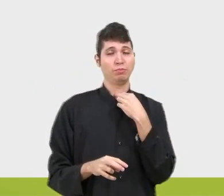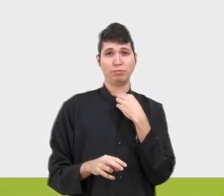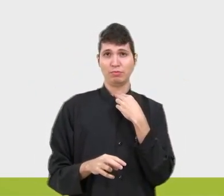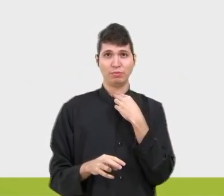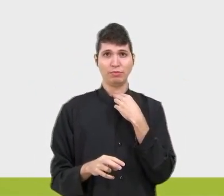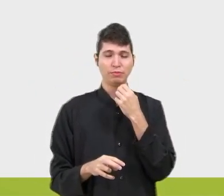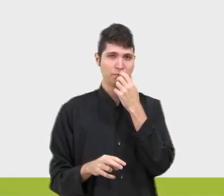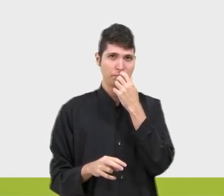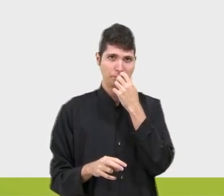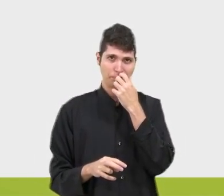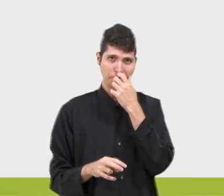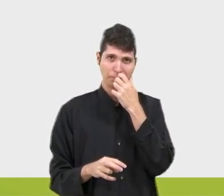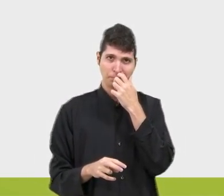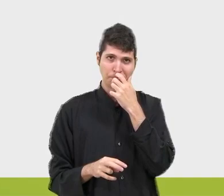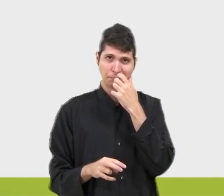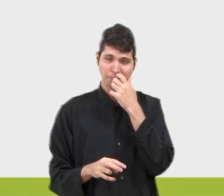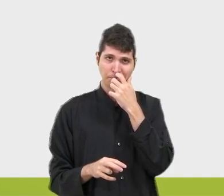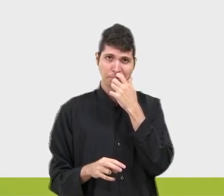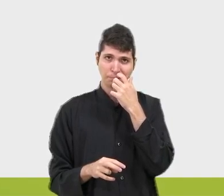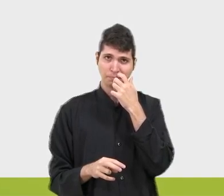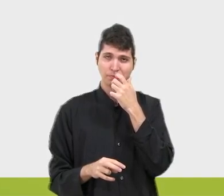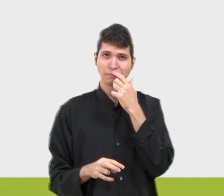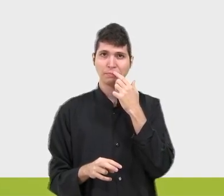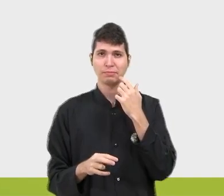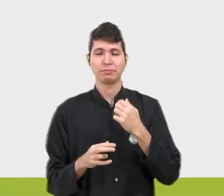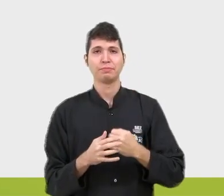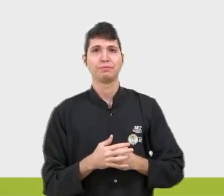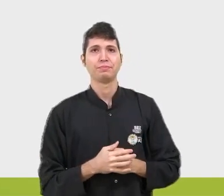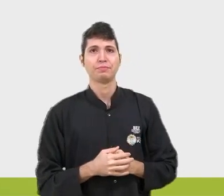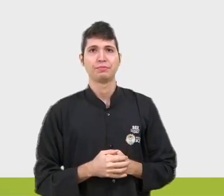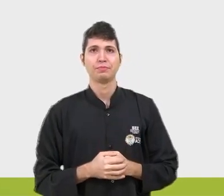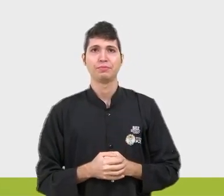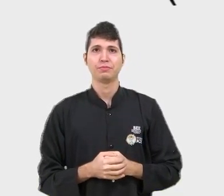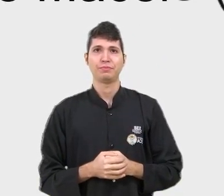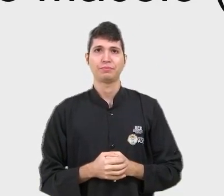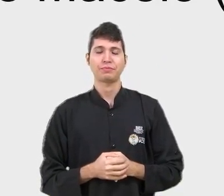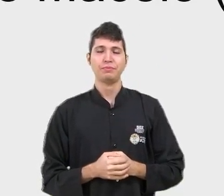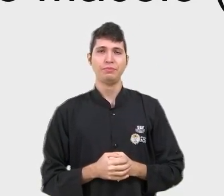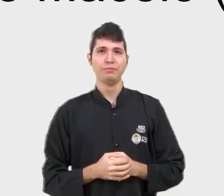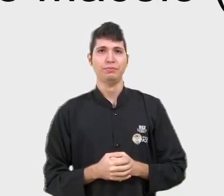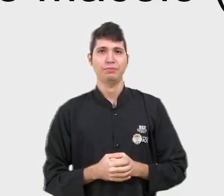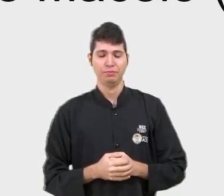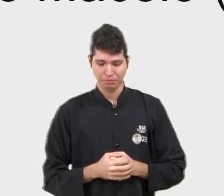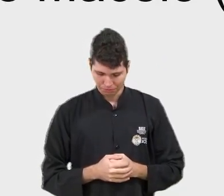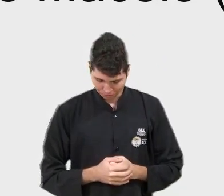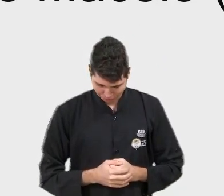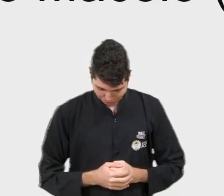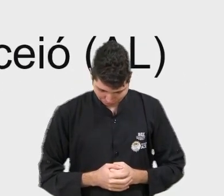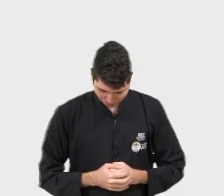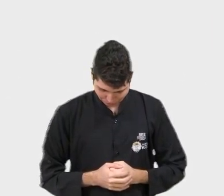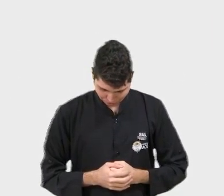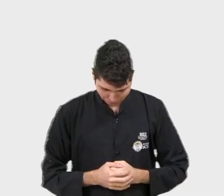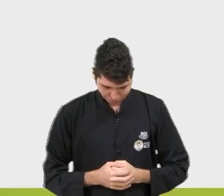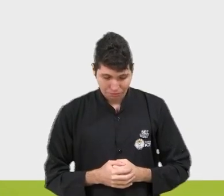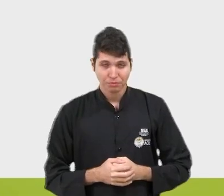estar repetindo, de preferência em cada parágrafo. Agora,